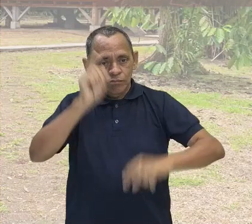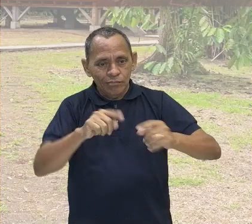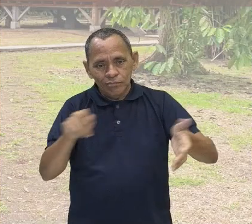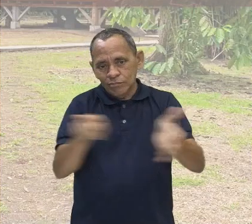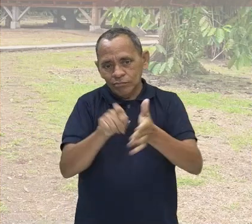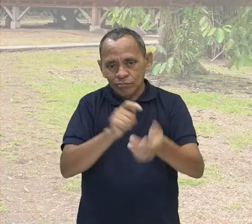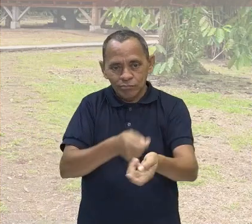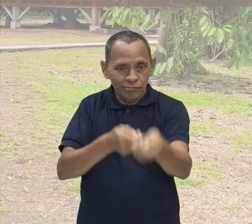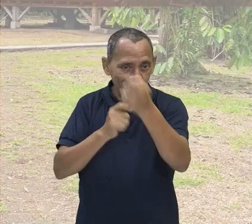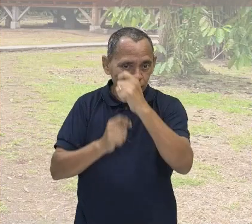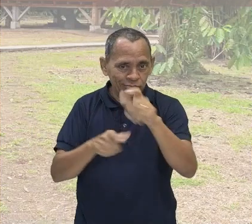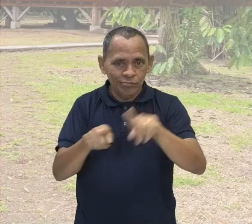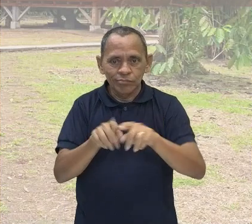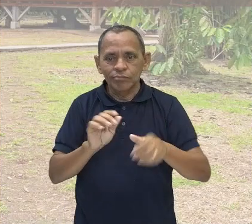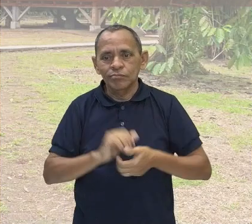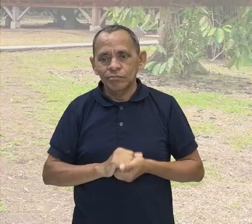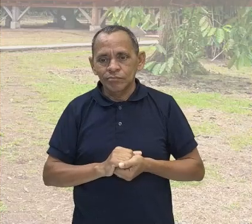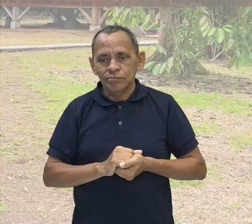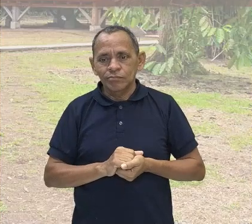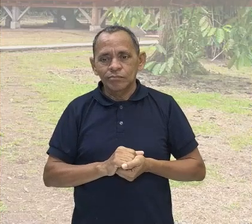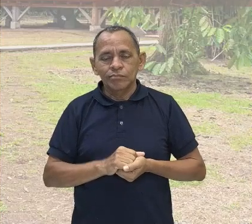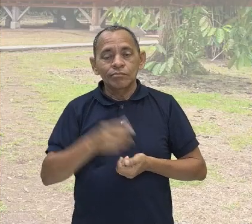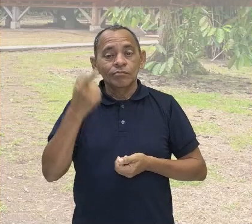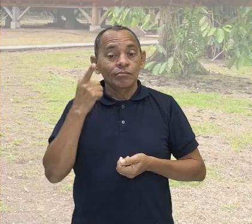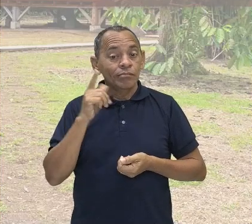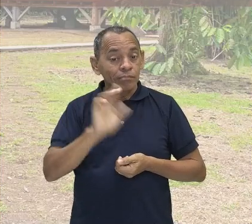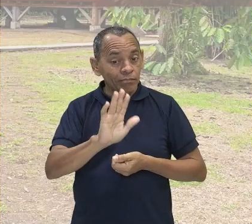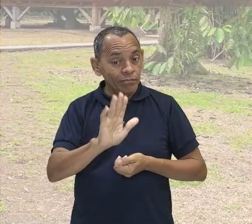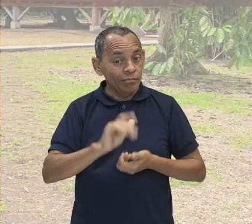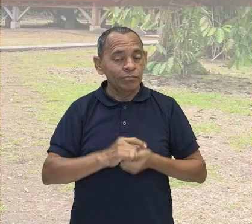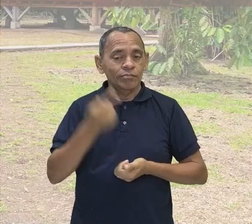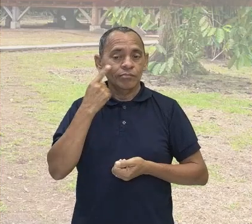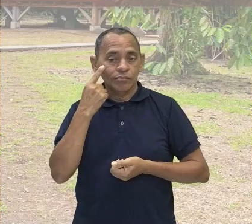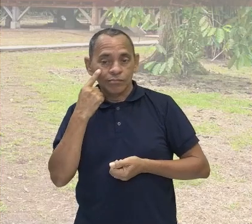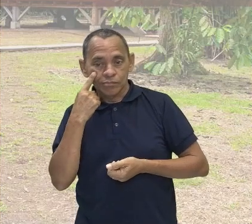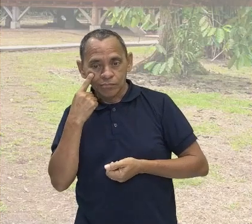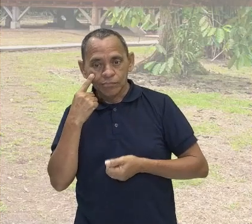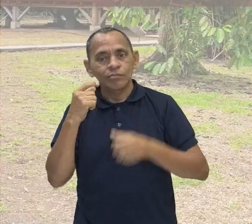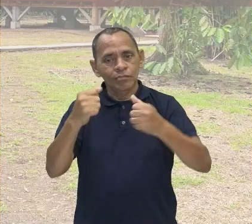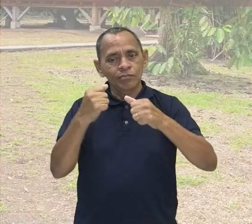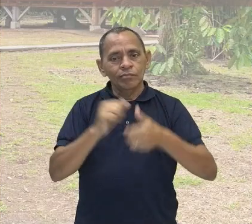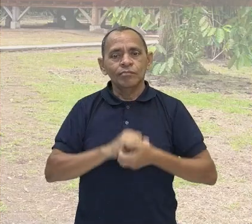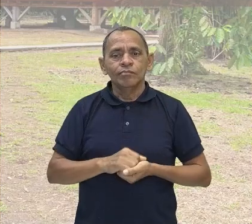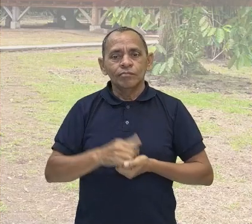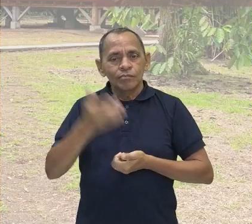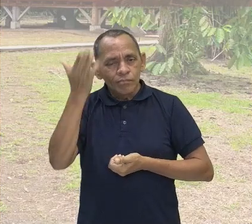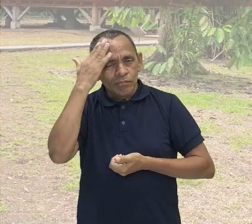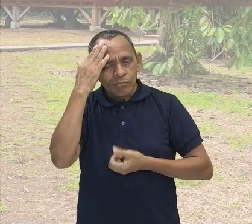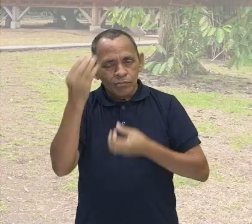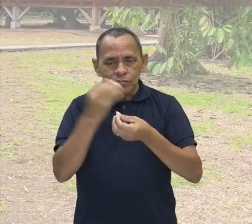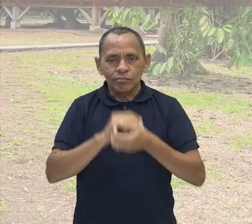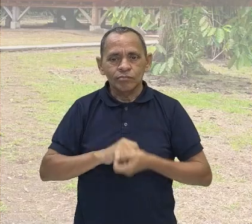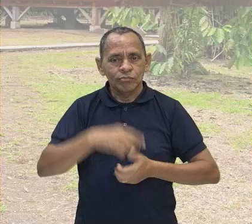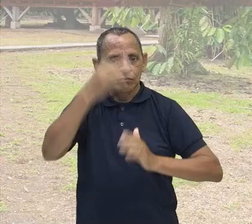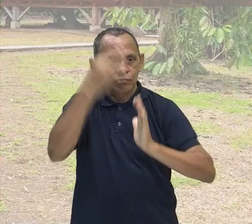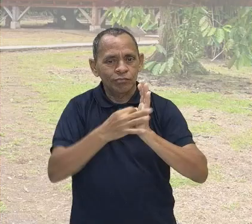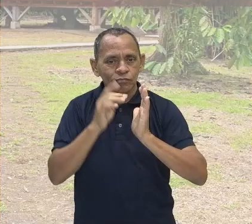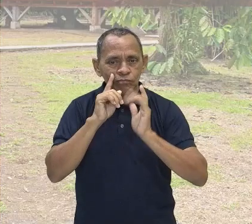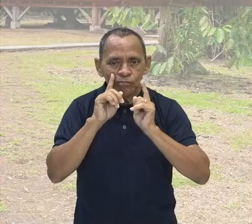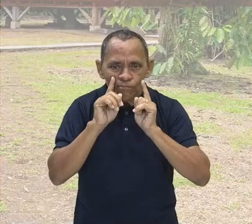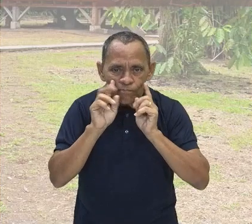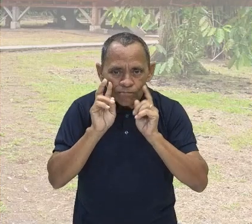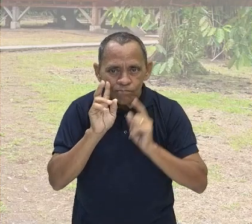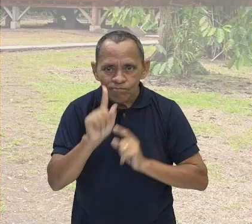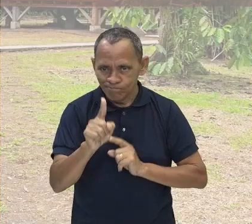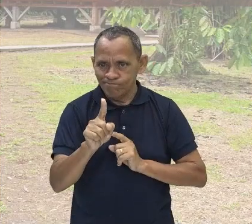canoa. Na nossa observação, a gente pode tentar entender aquilo que não é dito. Então, o texto não diz. O que eu vi objetivamente é que o